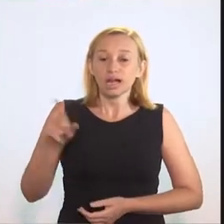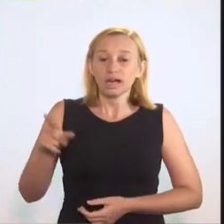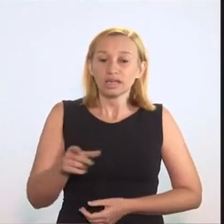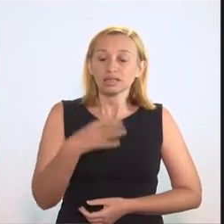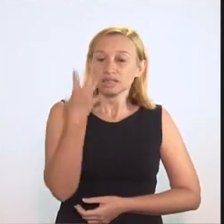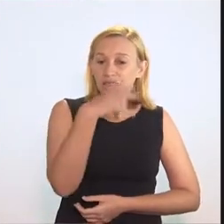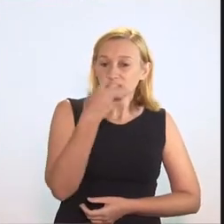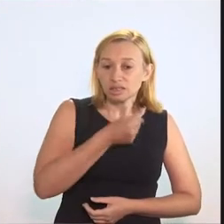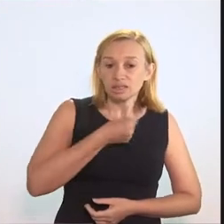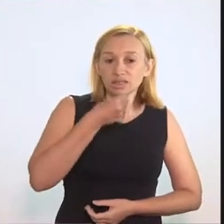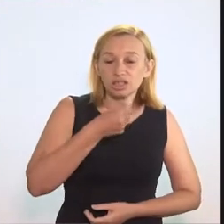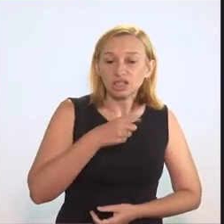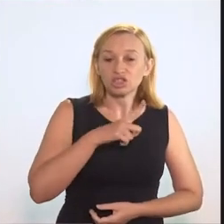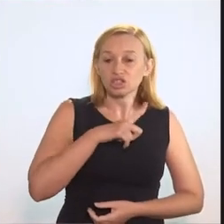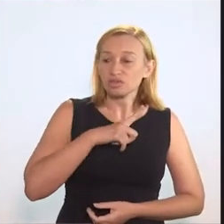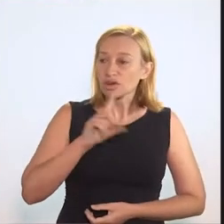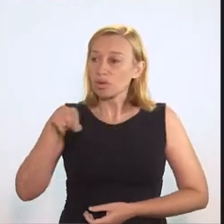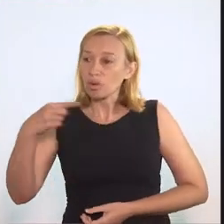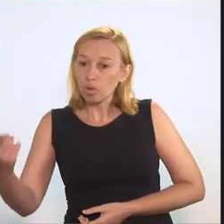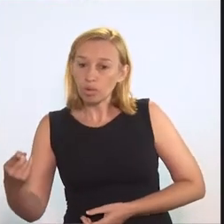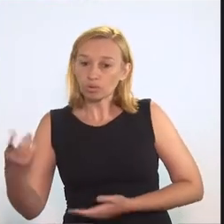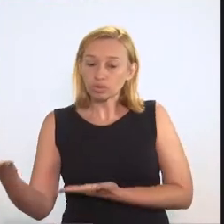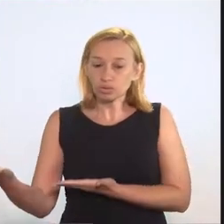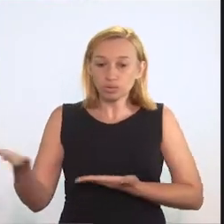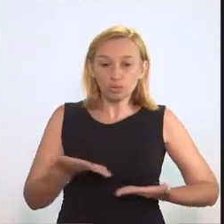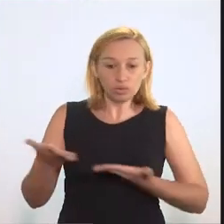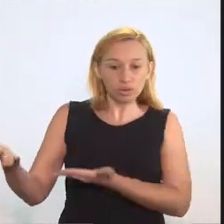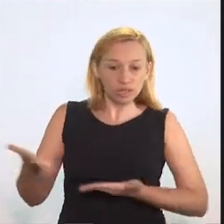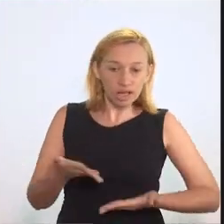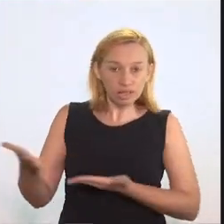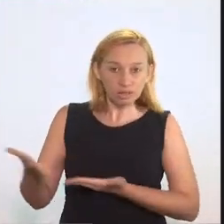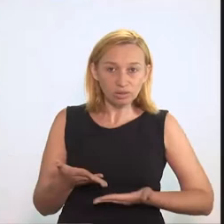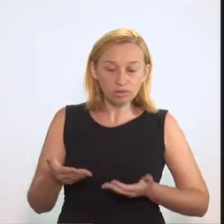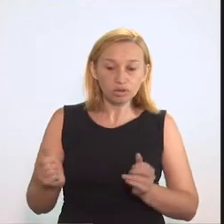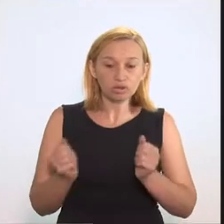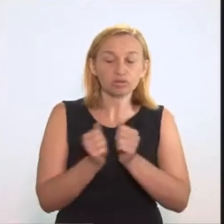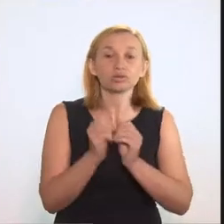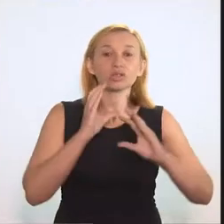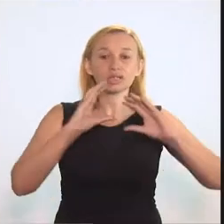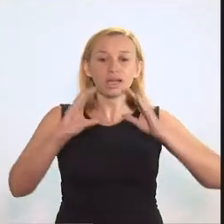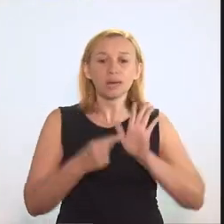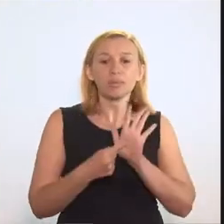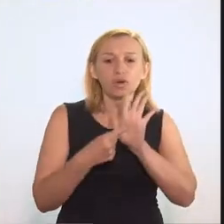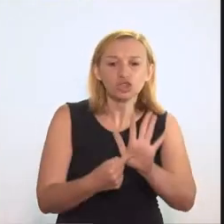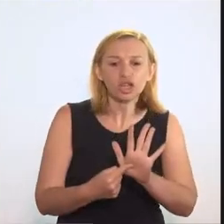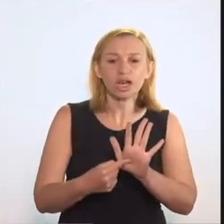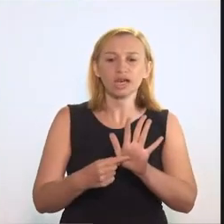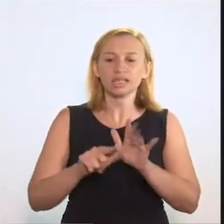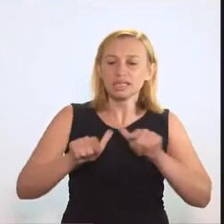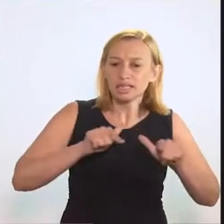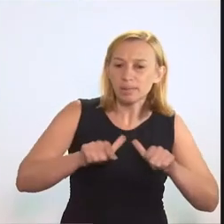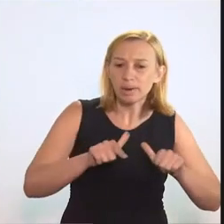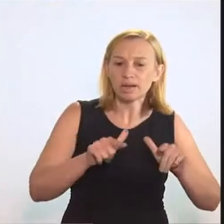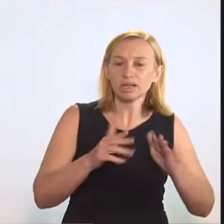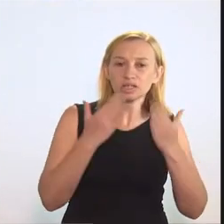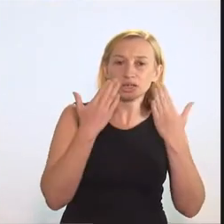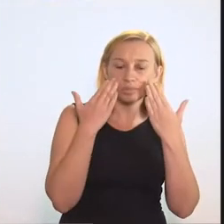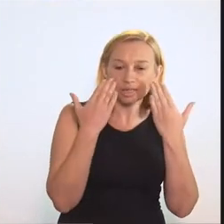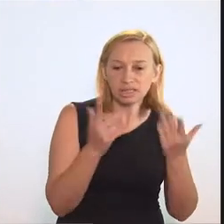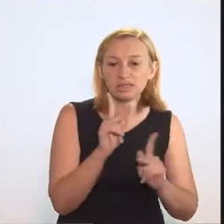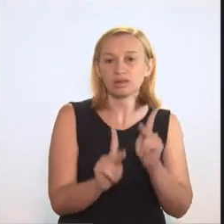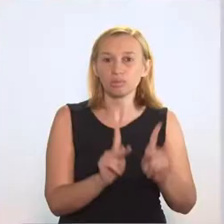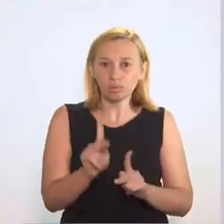palco, tiveram os seus parceiros homens convidados para mostrar essa obra ao